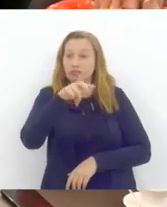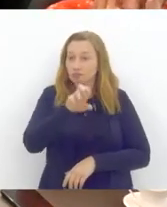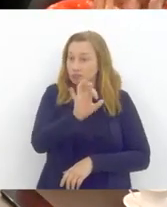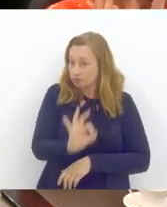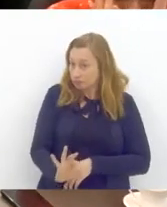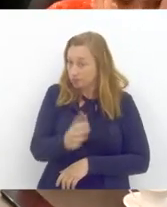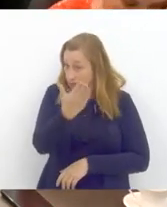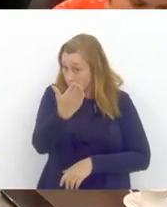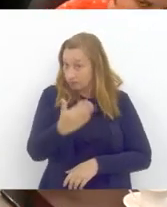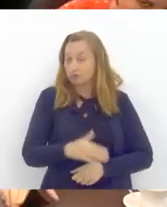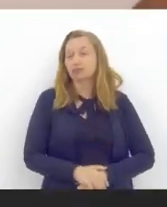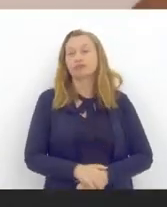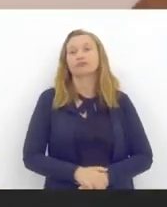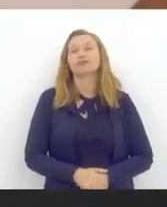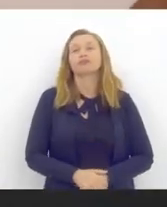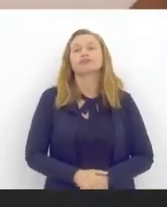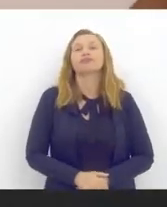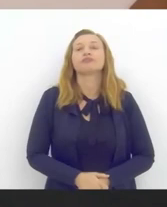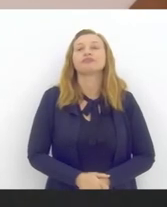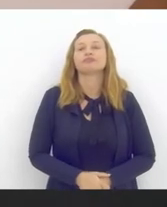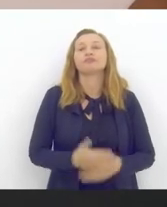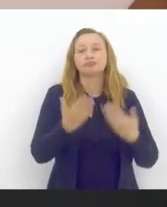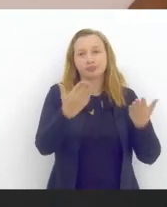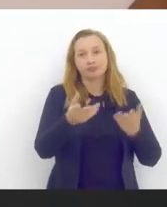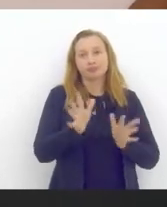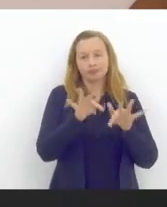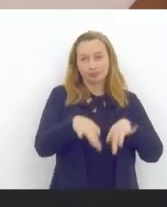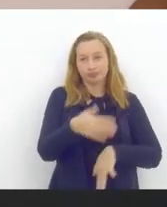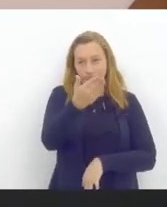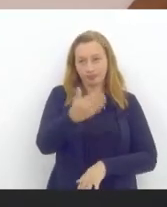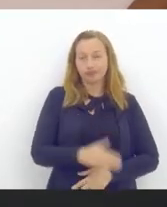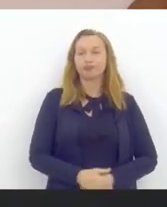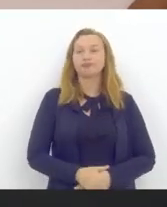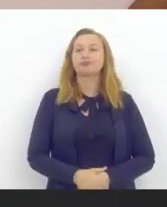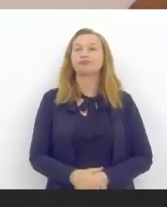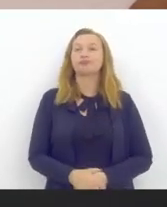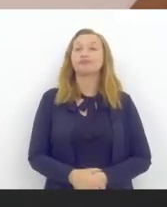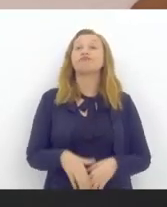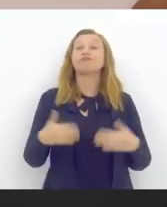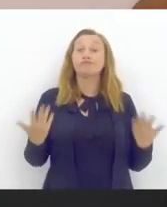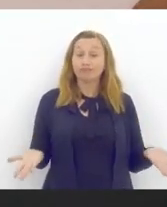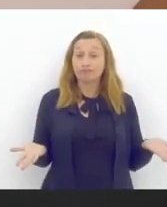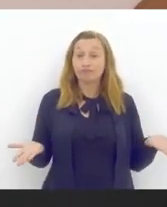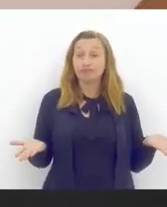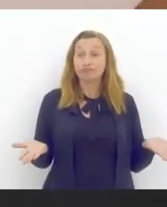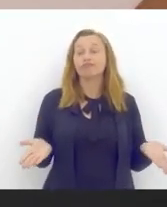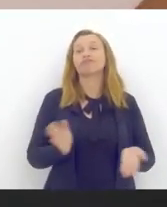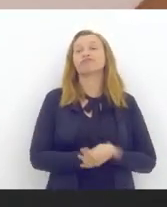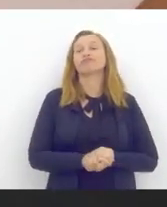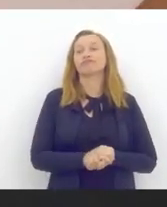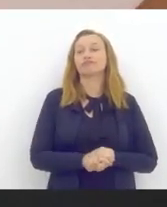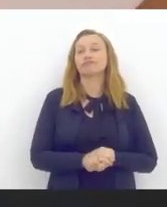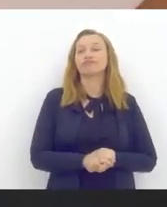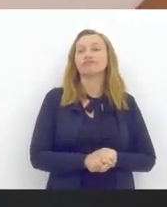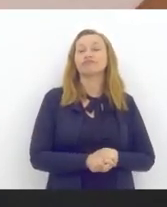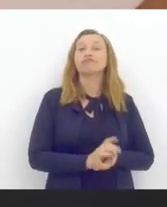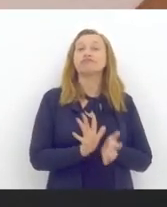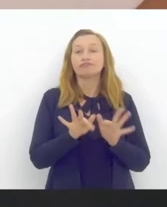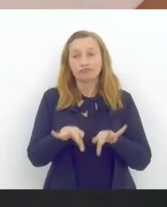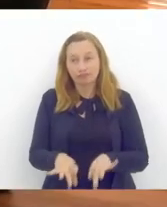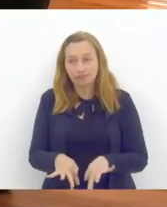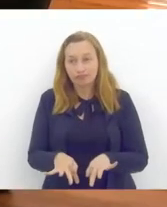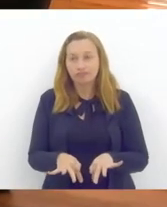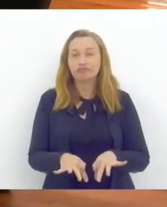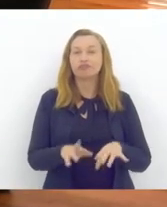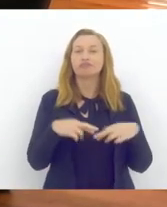Então, era isso, por exemplo. Agora o senhor conclua aí, por favor. Bom, então, a gente encerra a